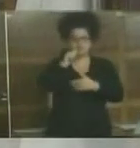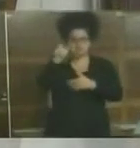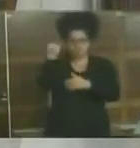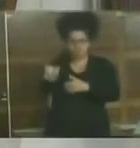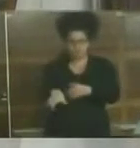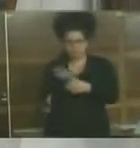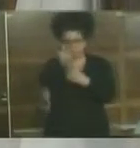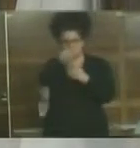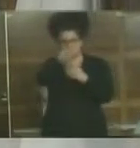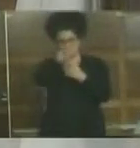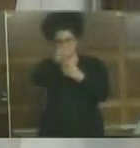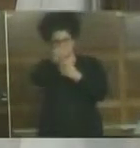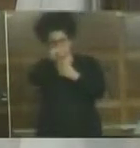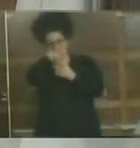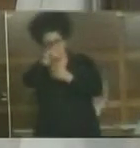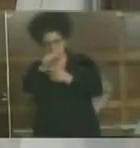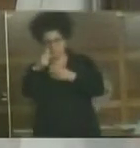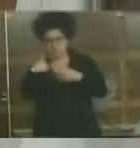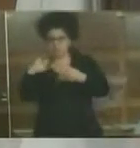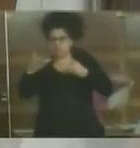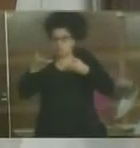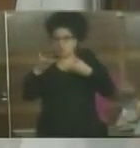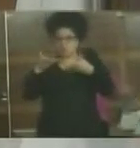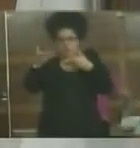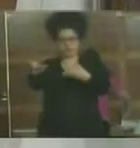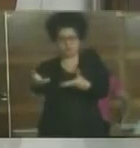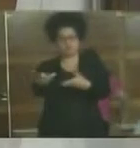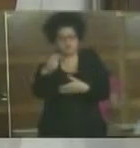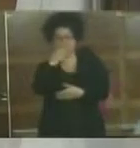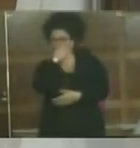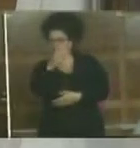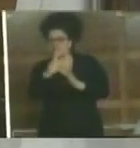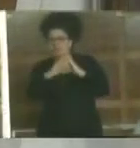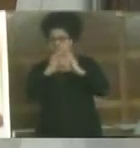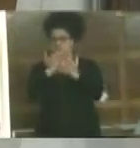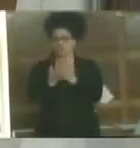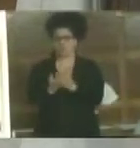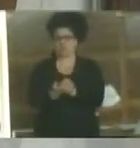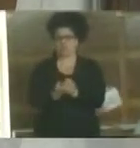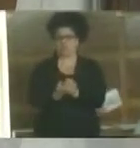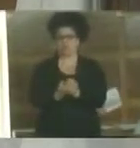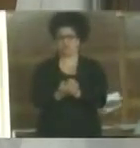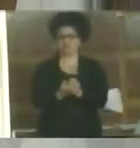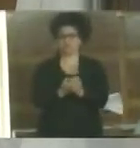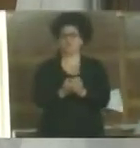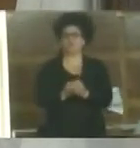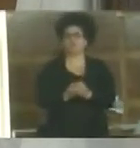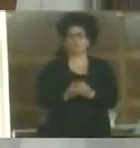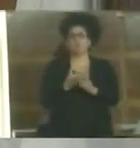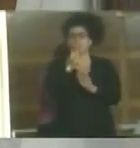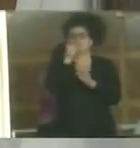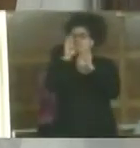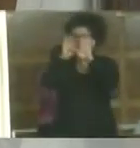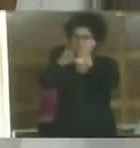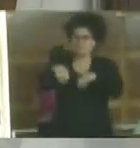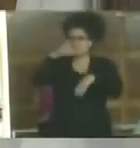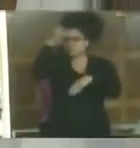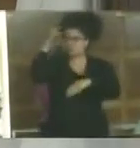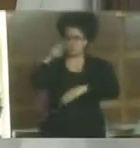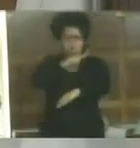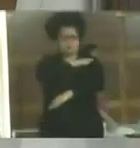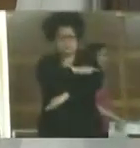convidou, a Giza, diretora da escola, a Fabiana é professora, foi muitíssimo bem recebida pela